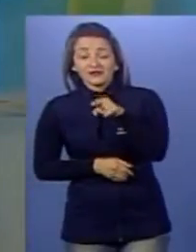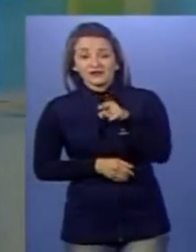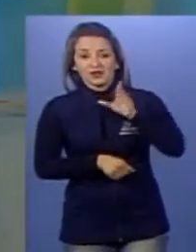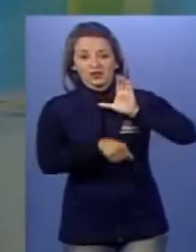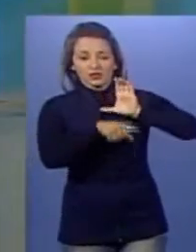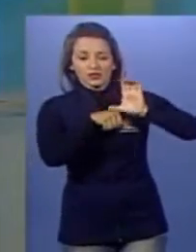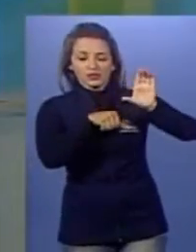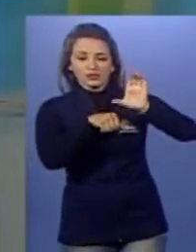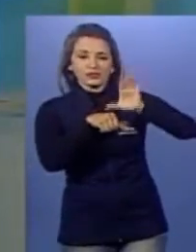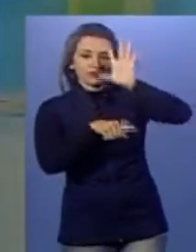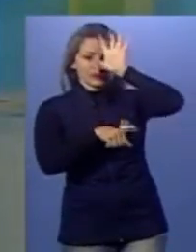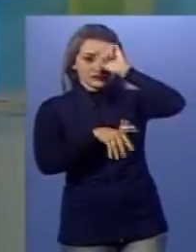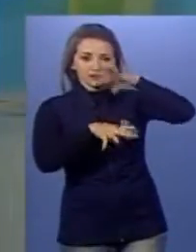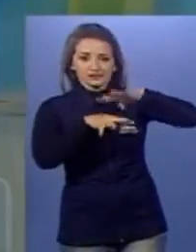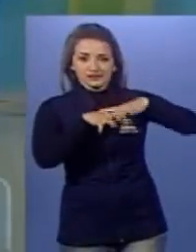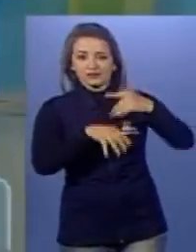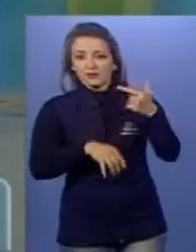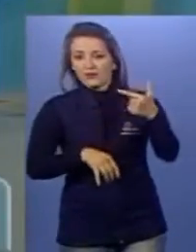matemática